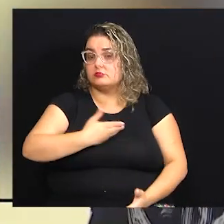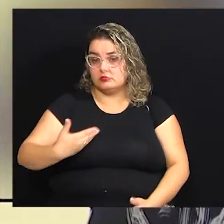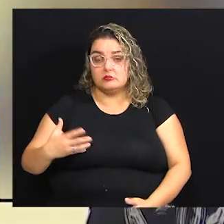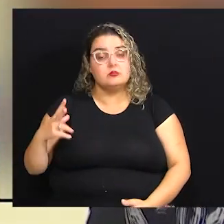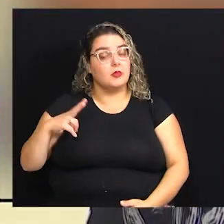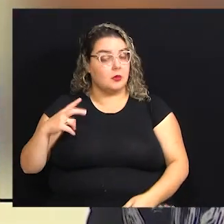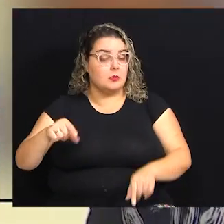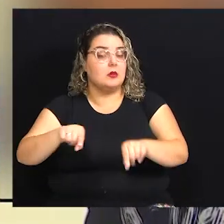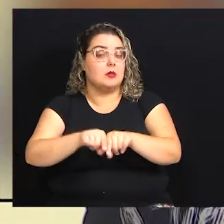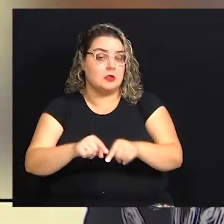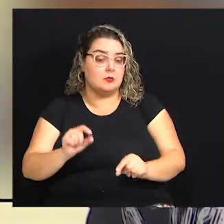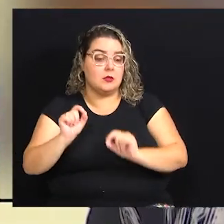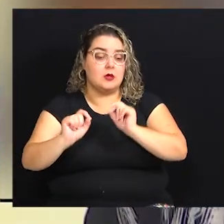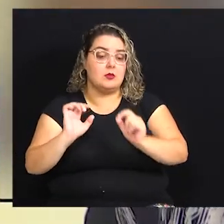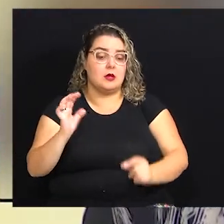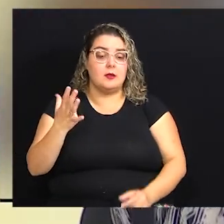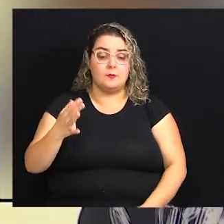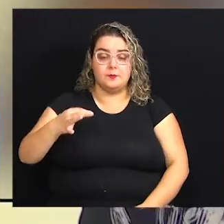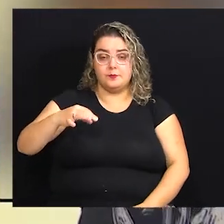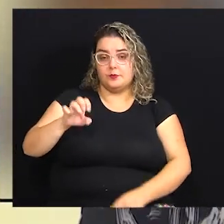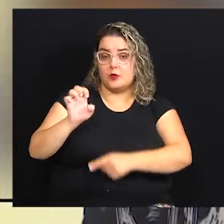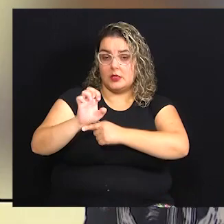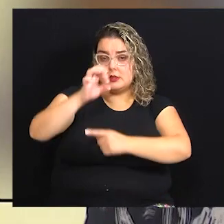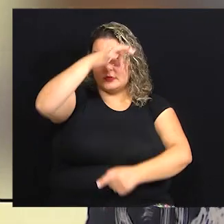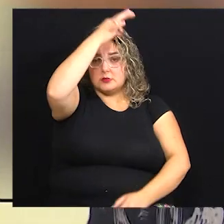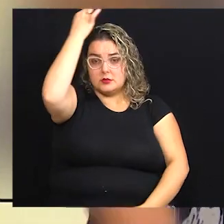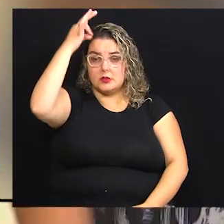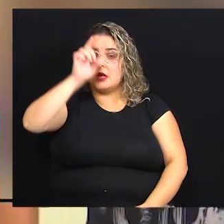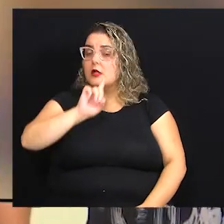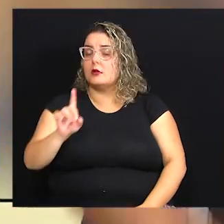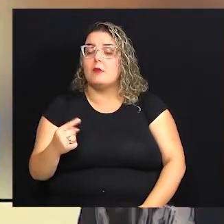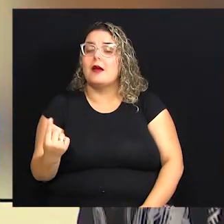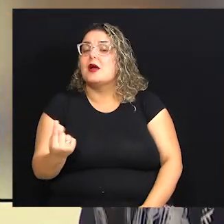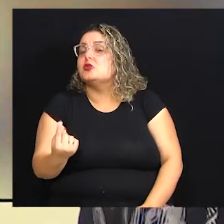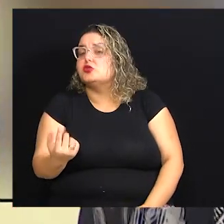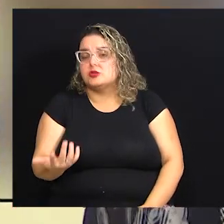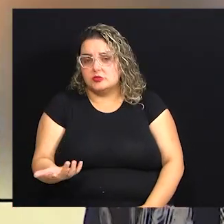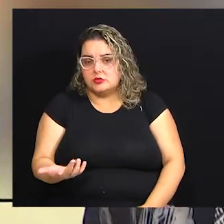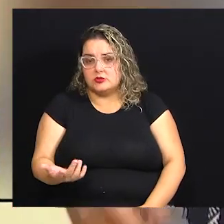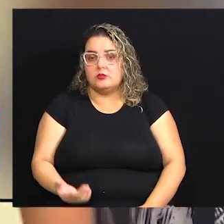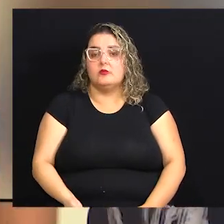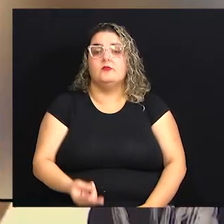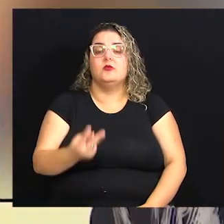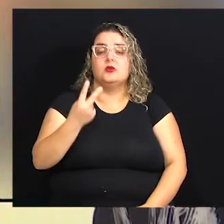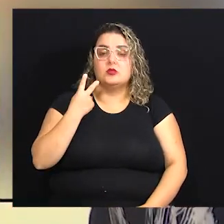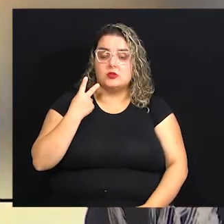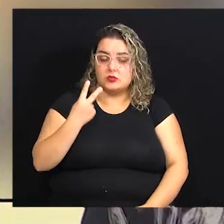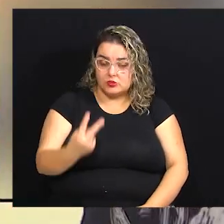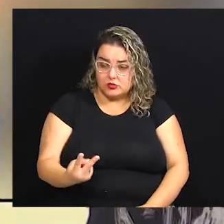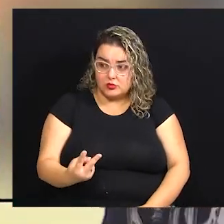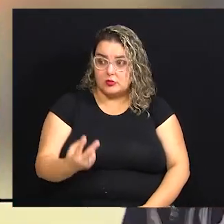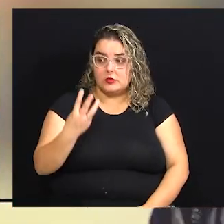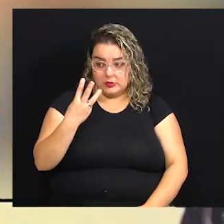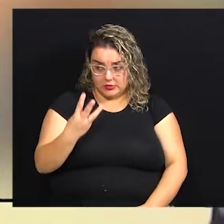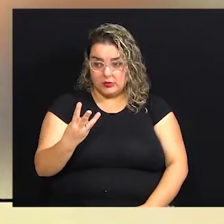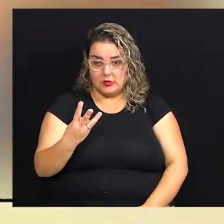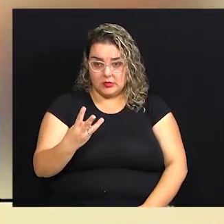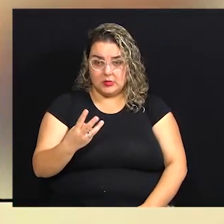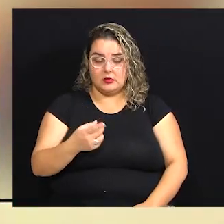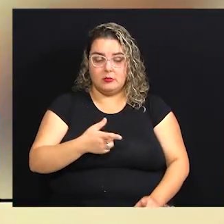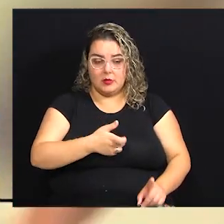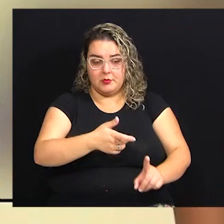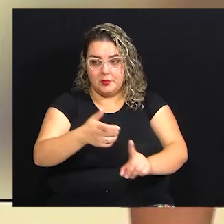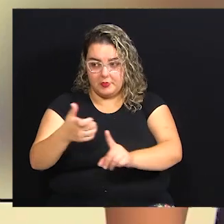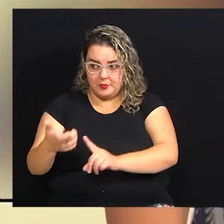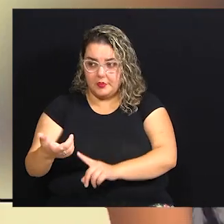e privadas. O que aconteceu no Espírito Santo, infelizmente, não é um caso isolado. Foram 3 ataques, né,